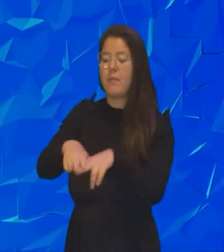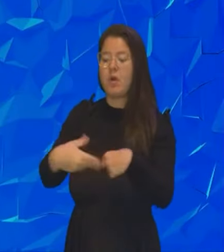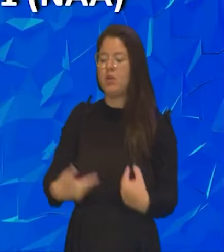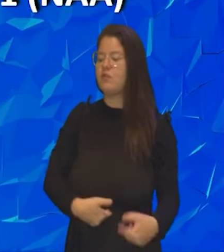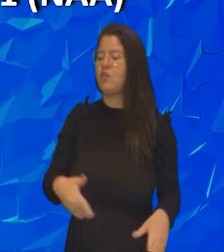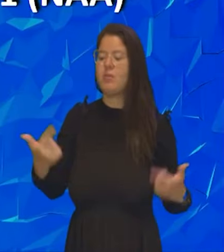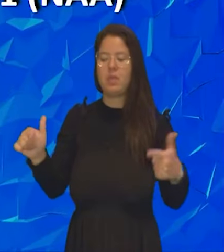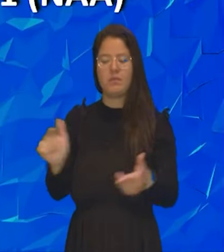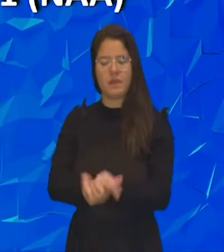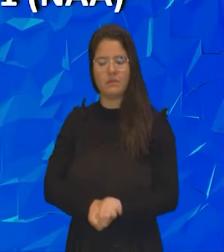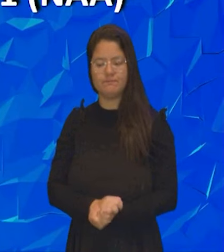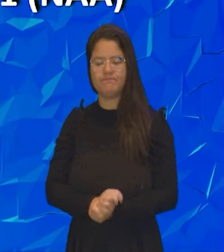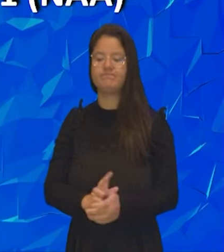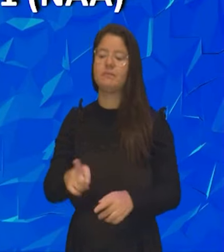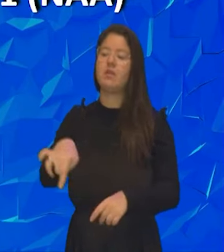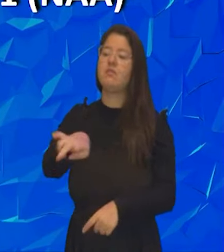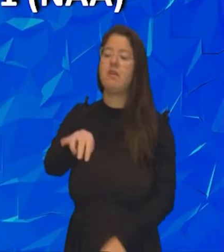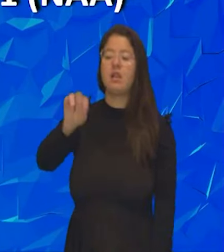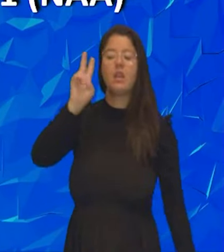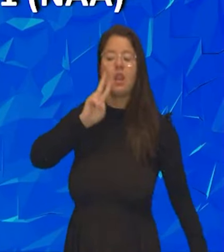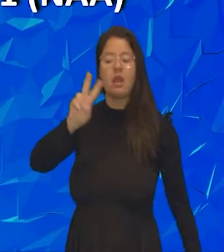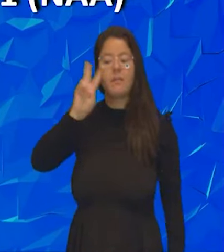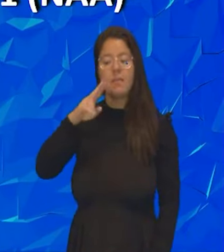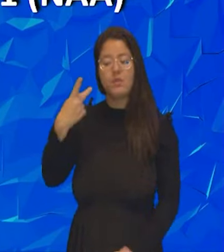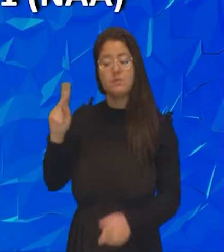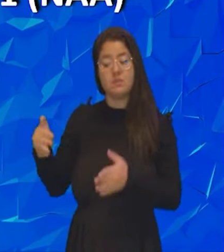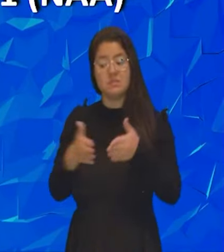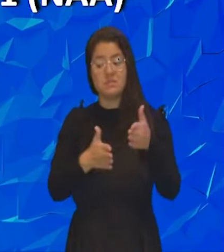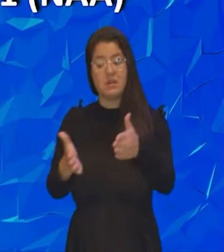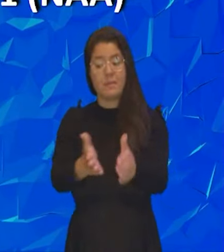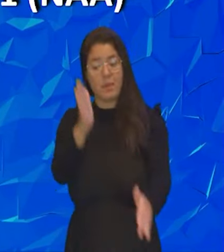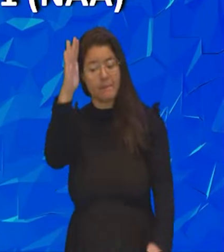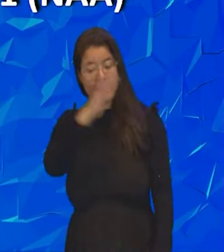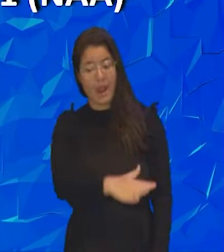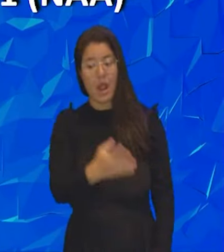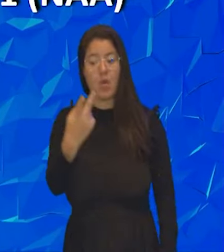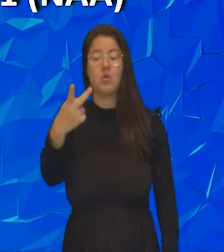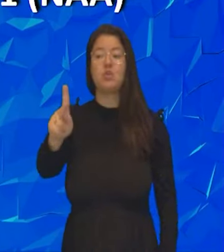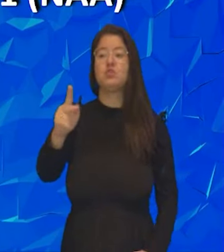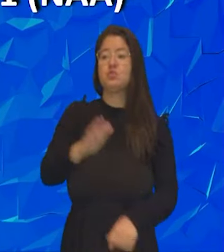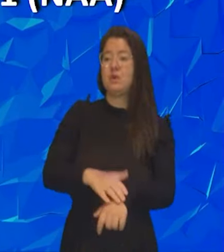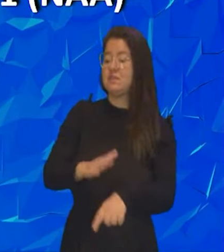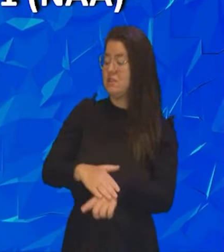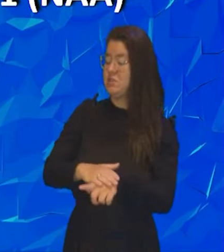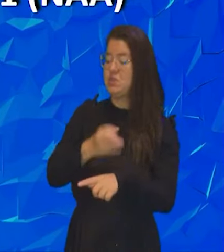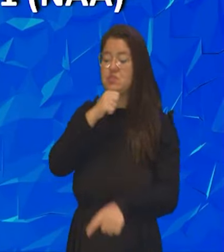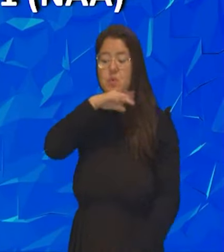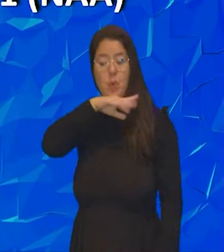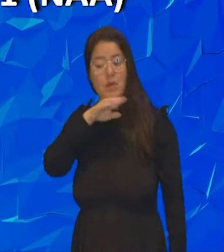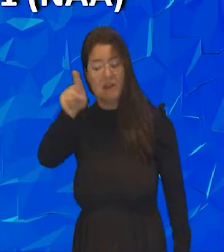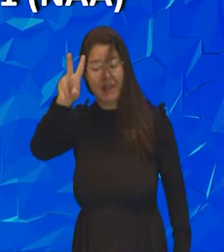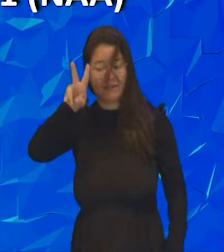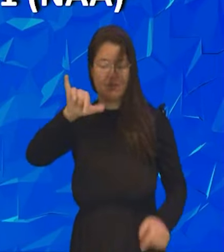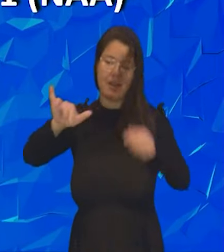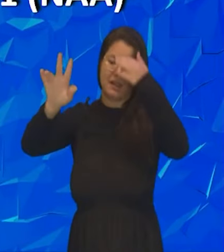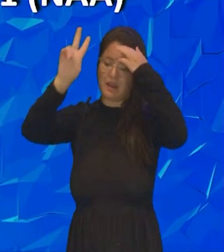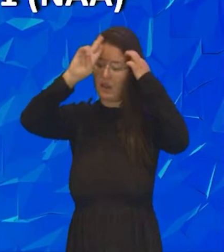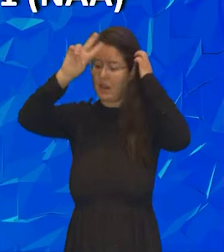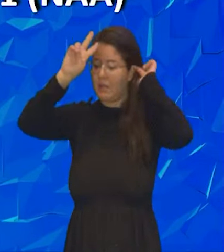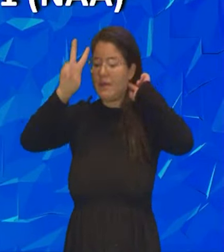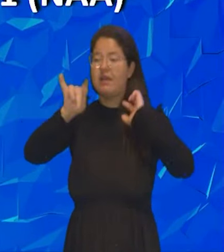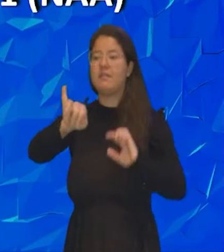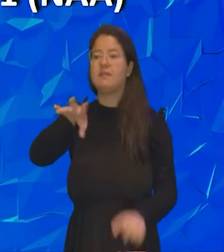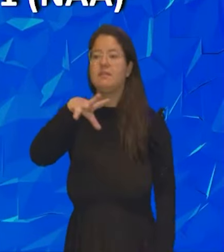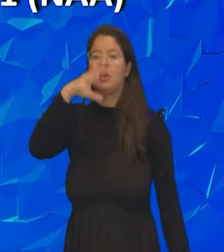fome. Então vocês se lembrarão dos seus maus caminhos, das suas ações que não foram boas, e terão nojo